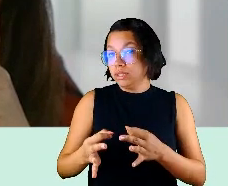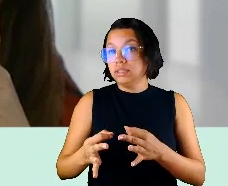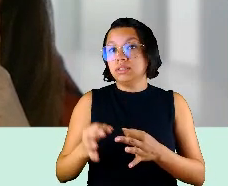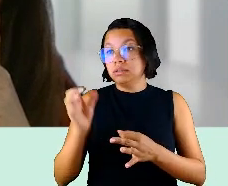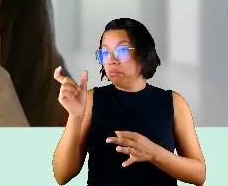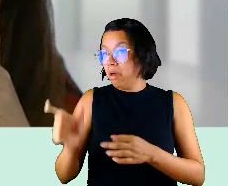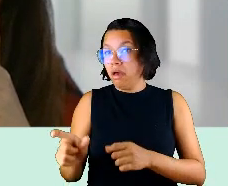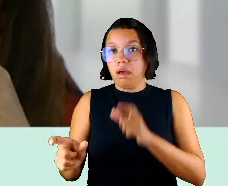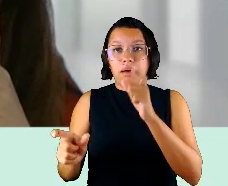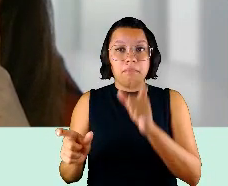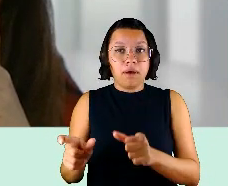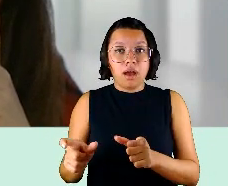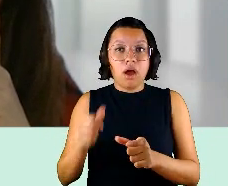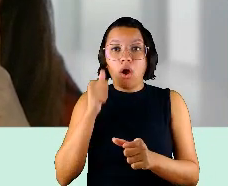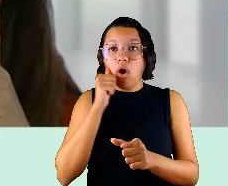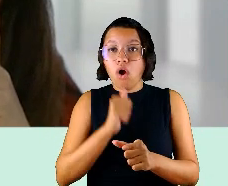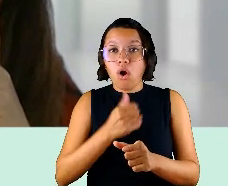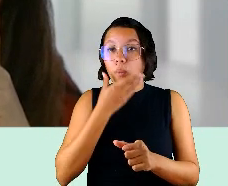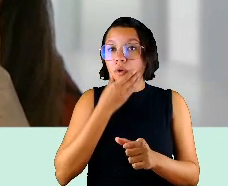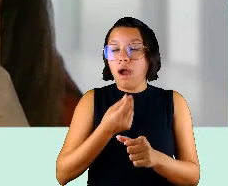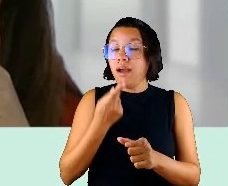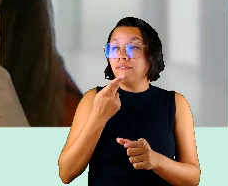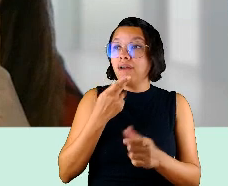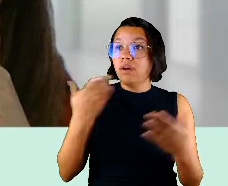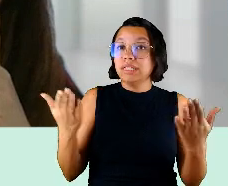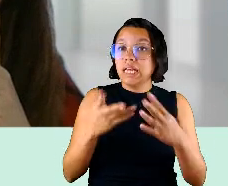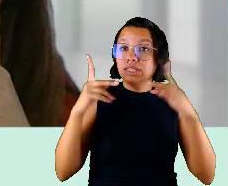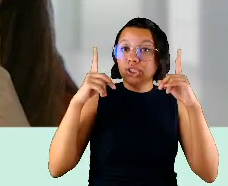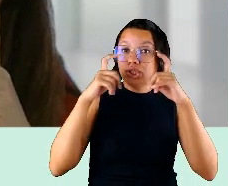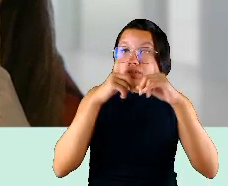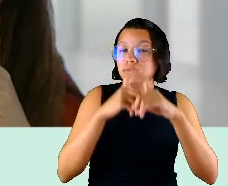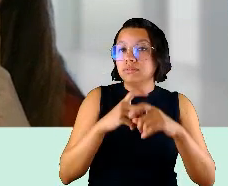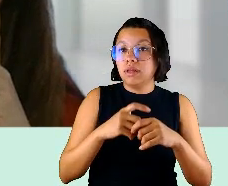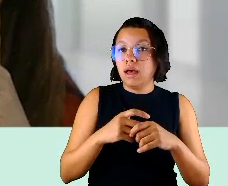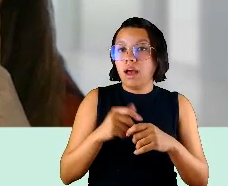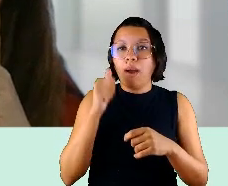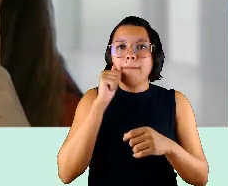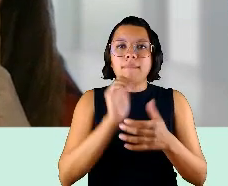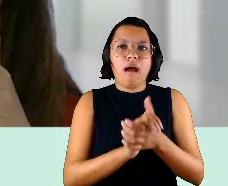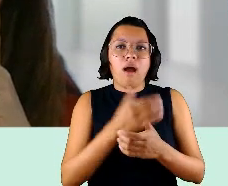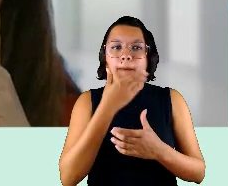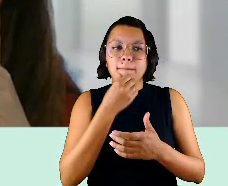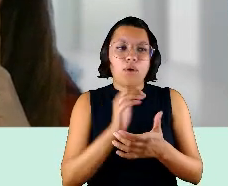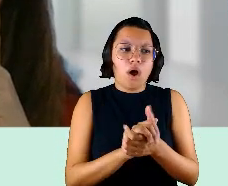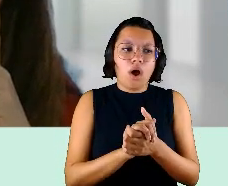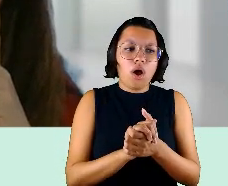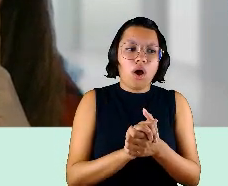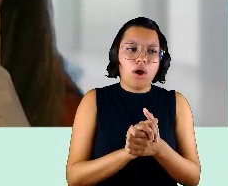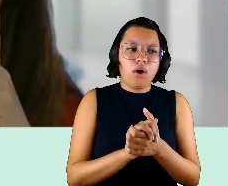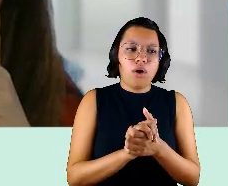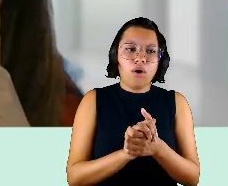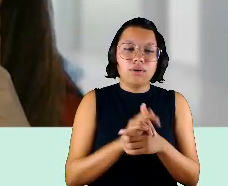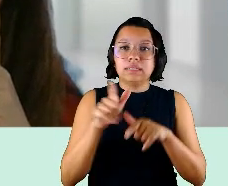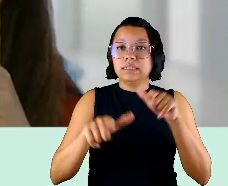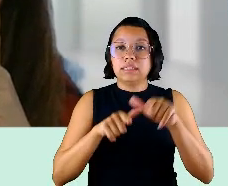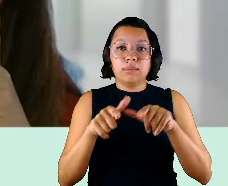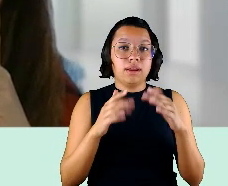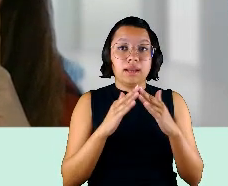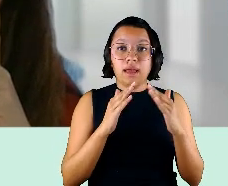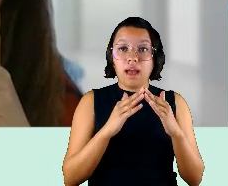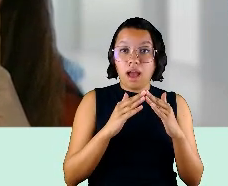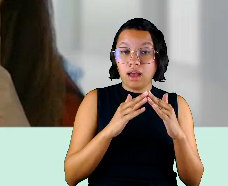juízas que falam dessa dificuldade, né? O marido e mulher passaram a trabalhar em